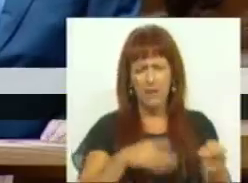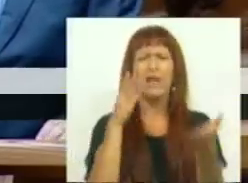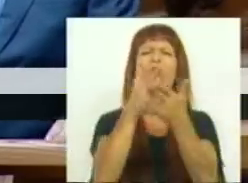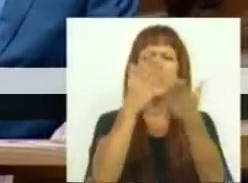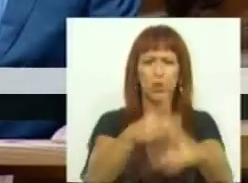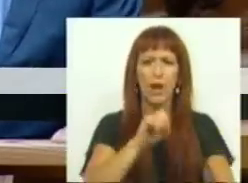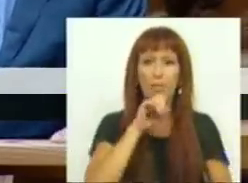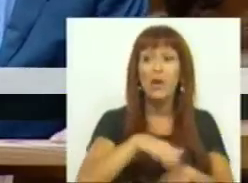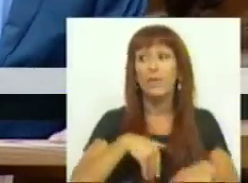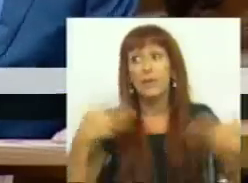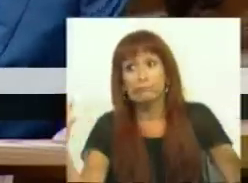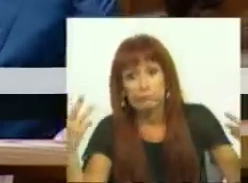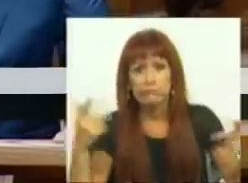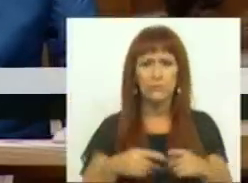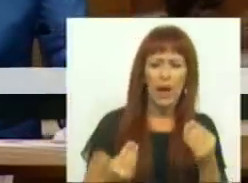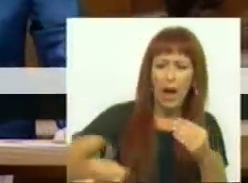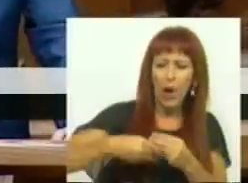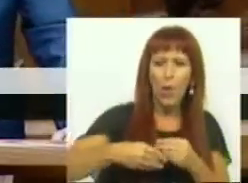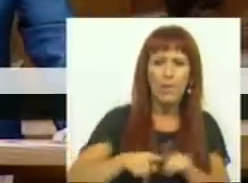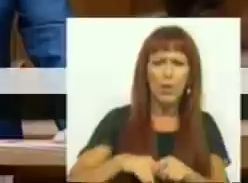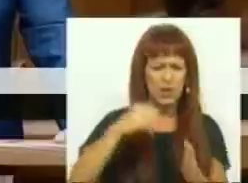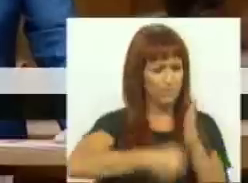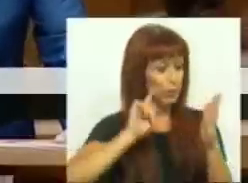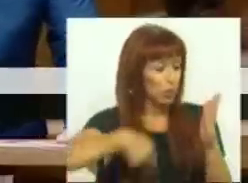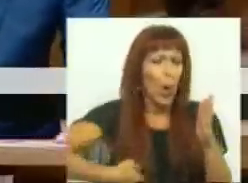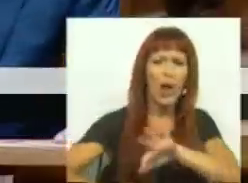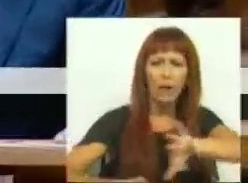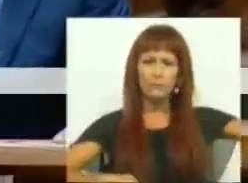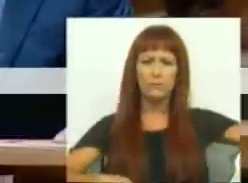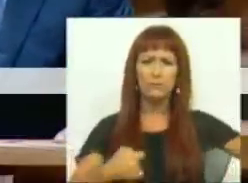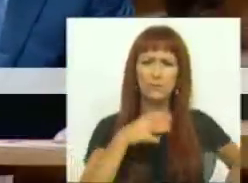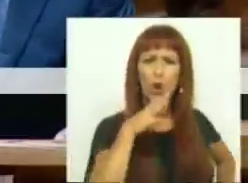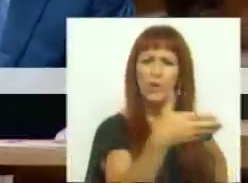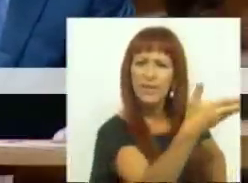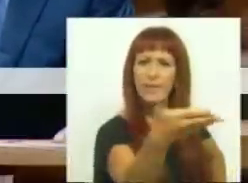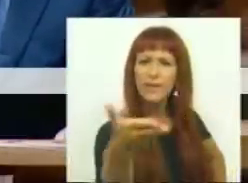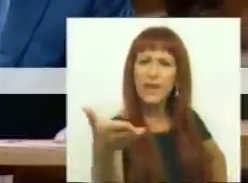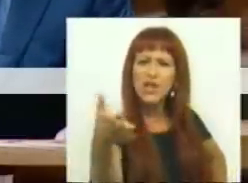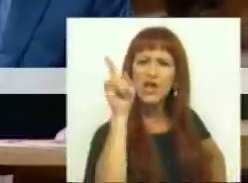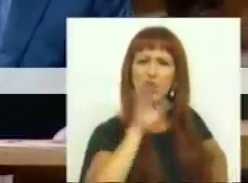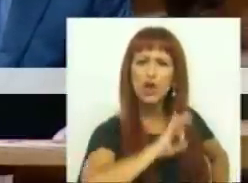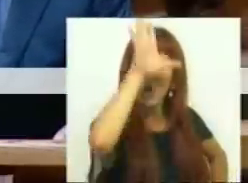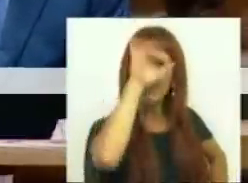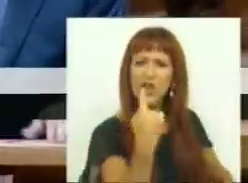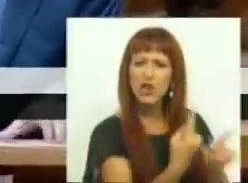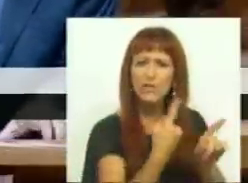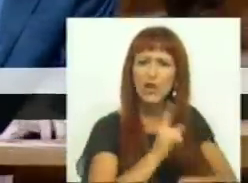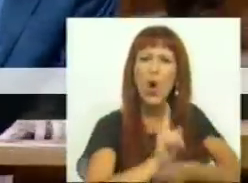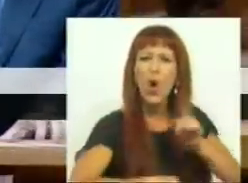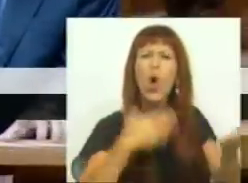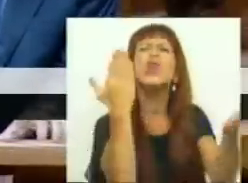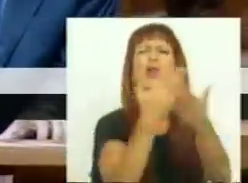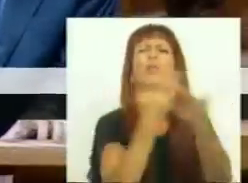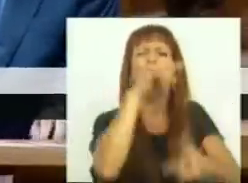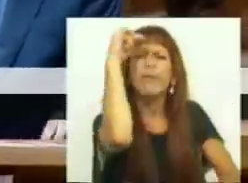o que pode fazer para compensar a inconstitucionalidade. E eu digo-vos, senhores ministros, o que é